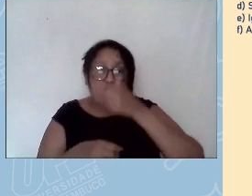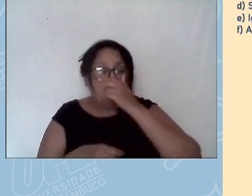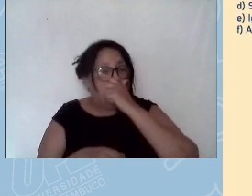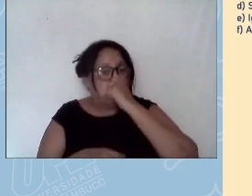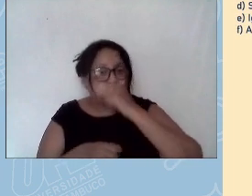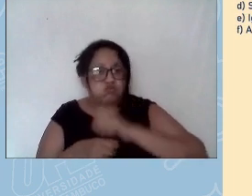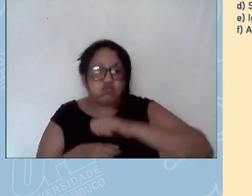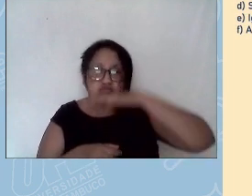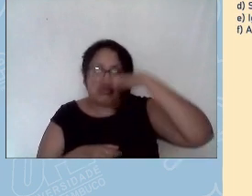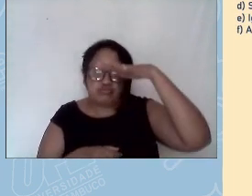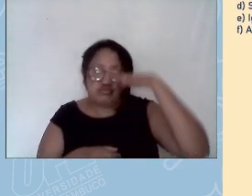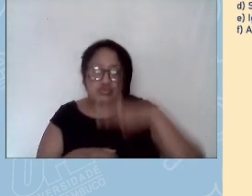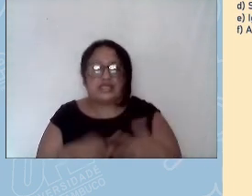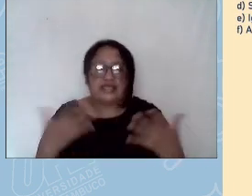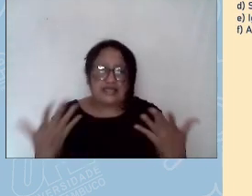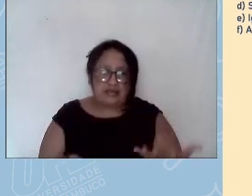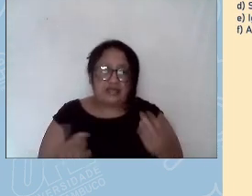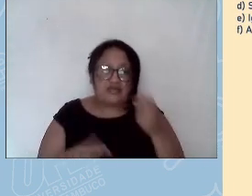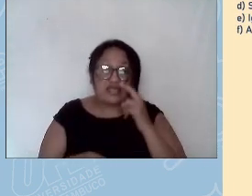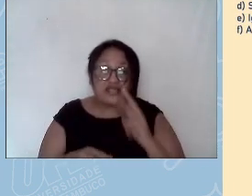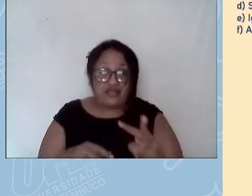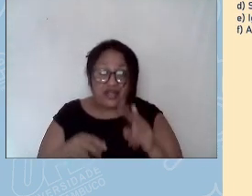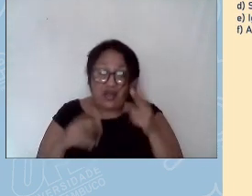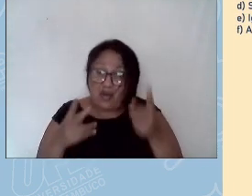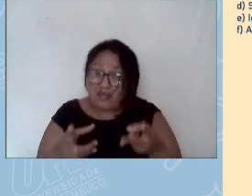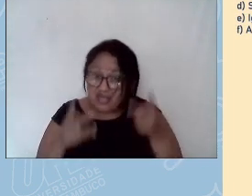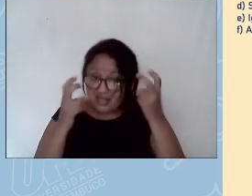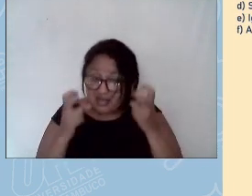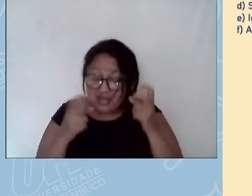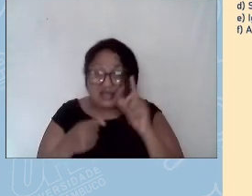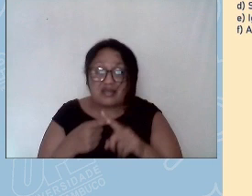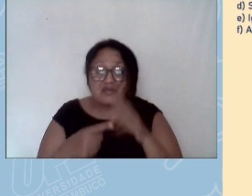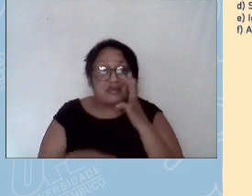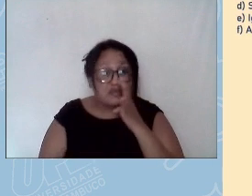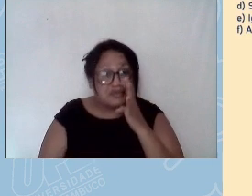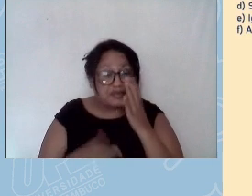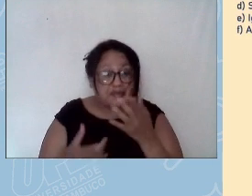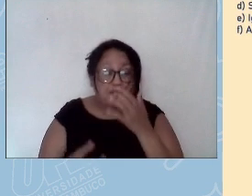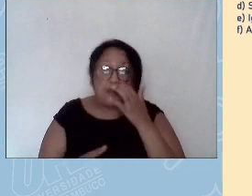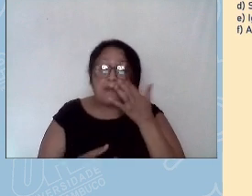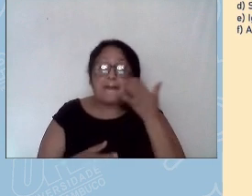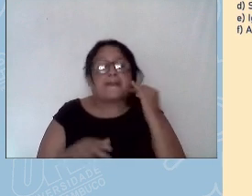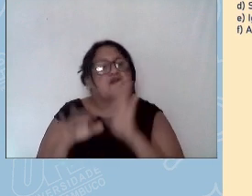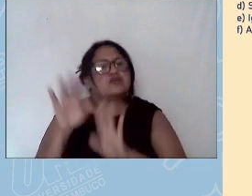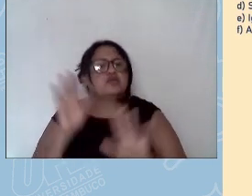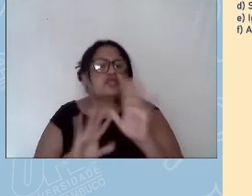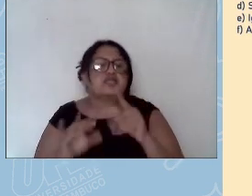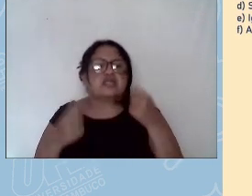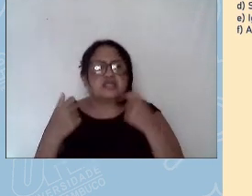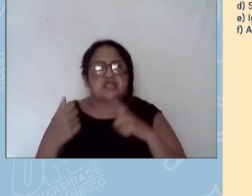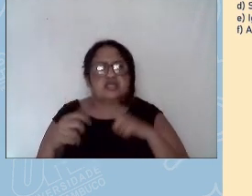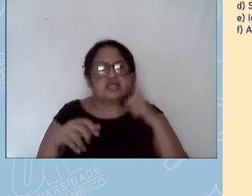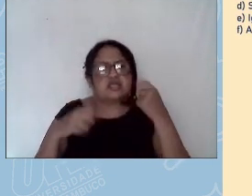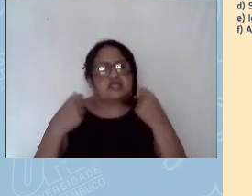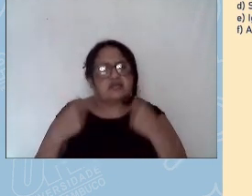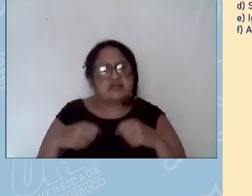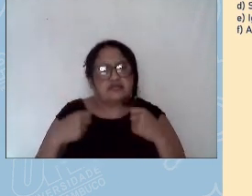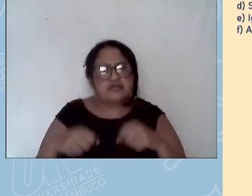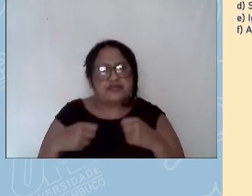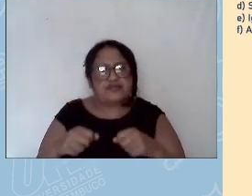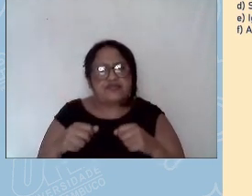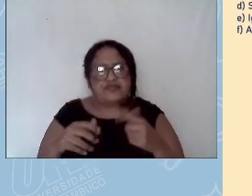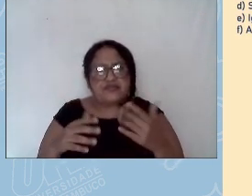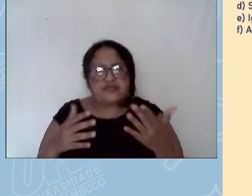questão né para que o estudante observasse também o cuidado que ele tem que ter com as unidades que estão